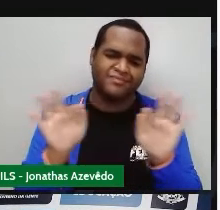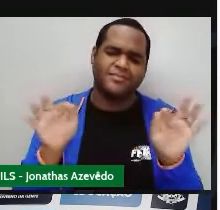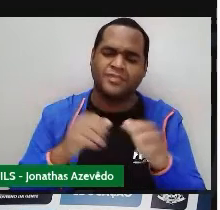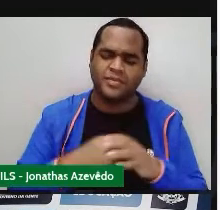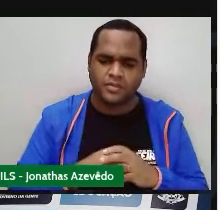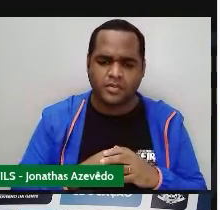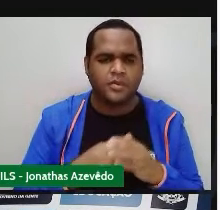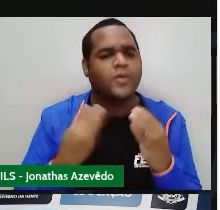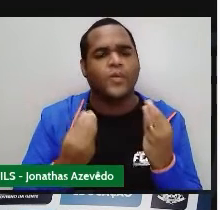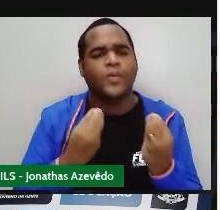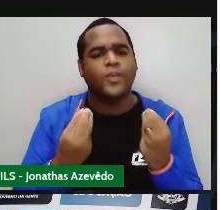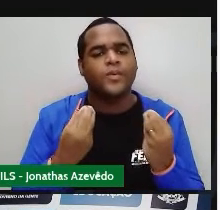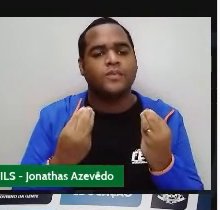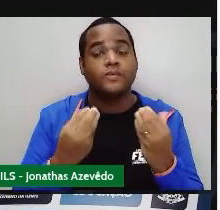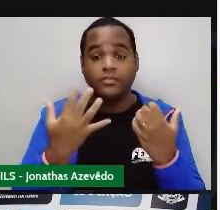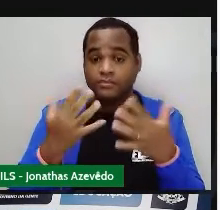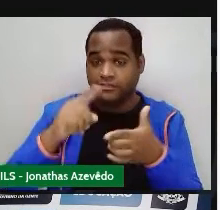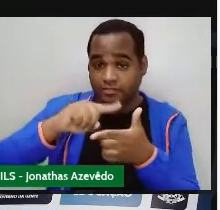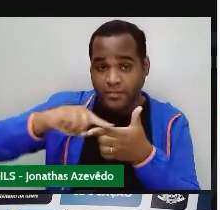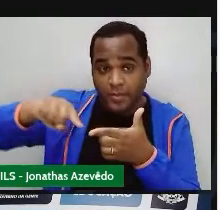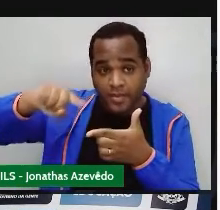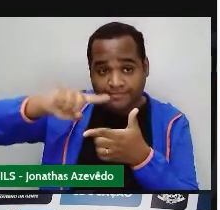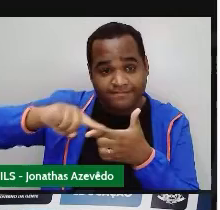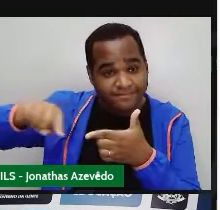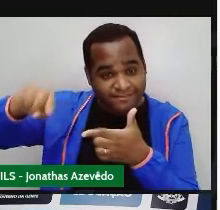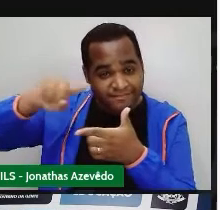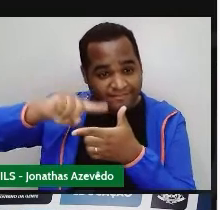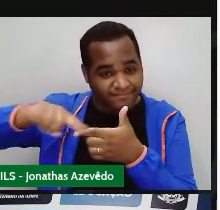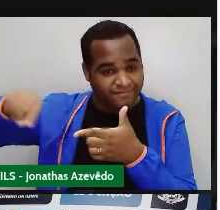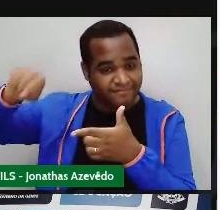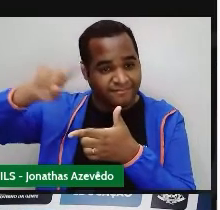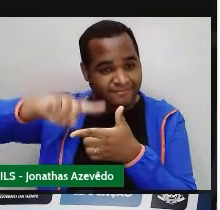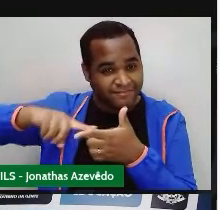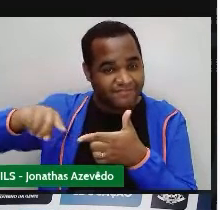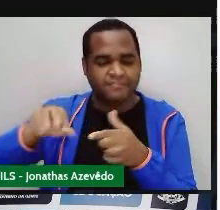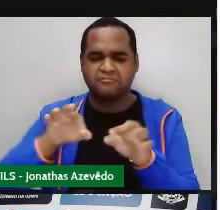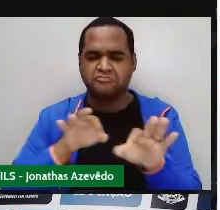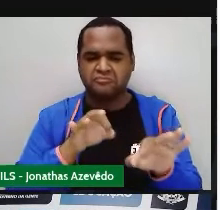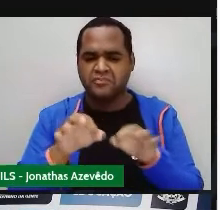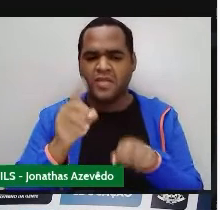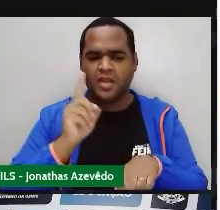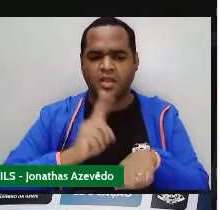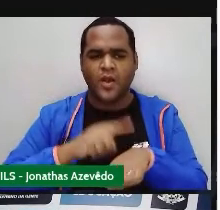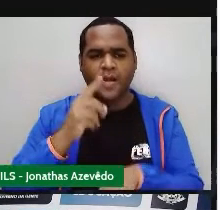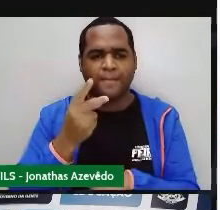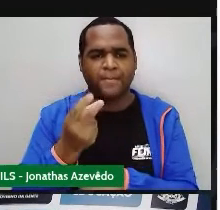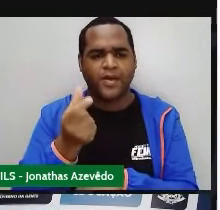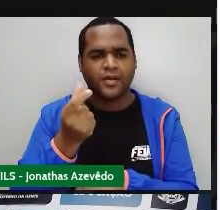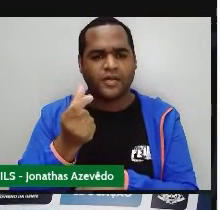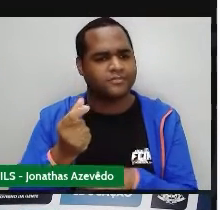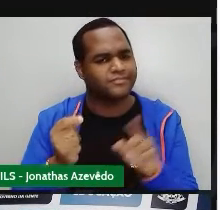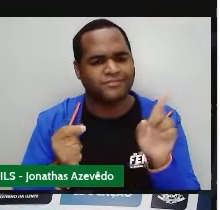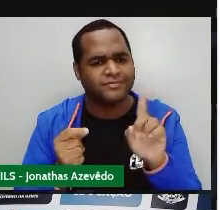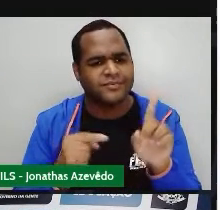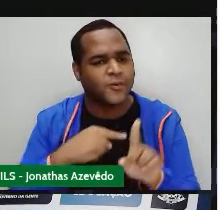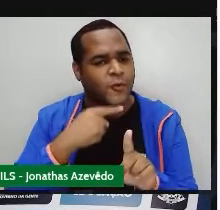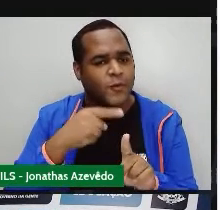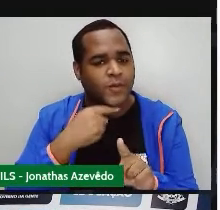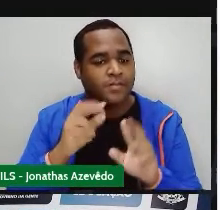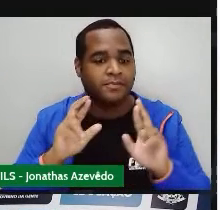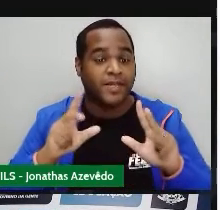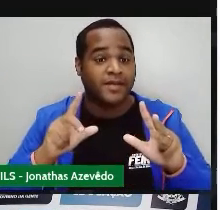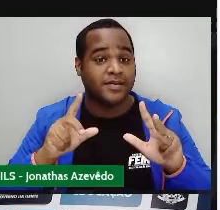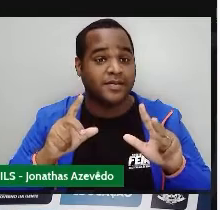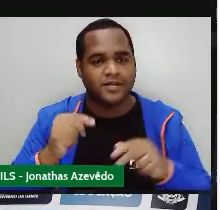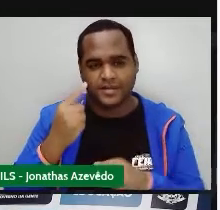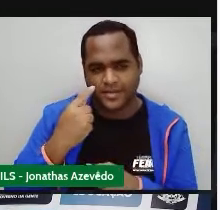assim professor problema né não é uma coisa que a gente resolve assim instalar de dedos sabe onde